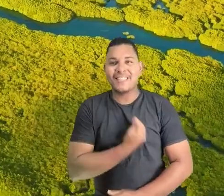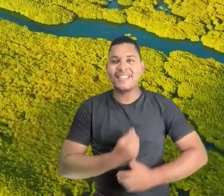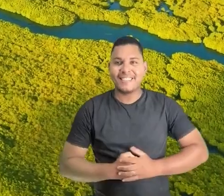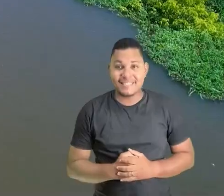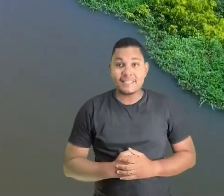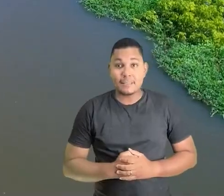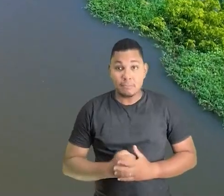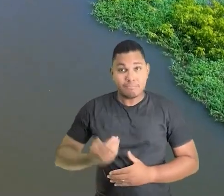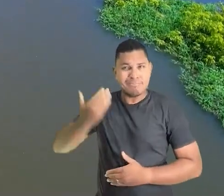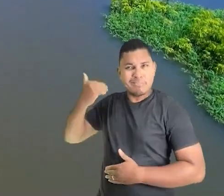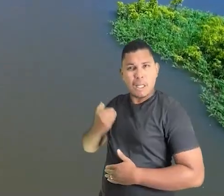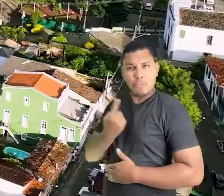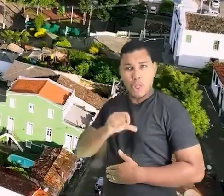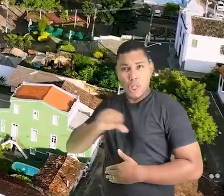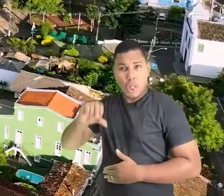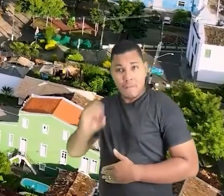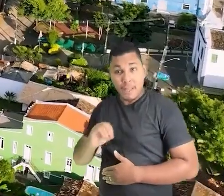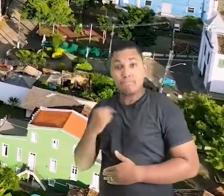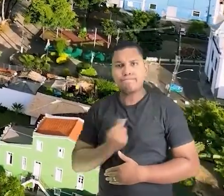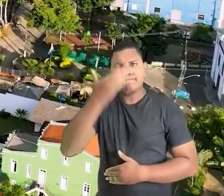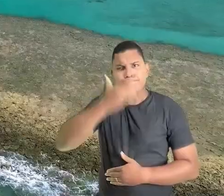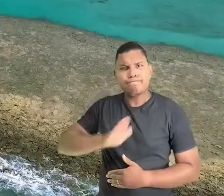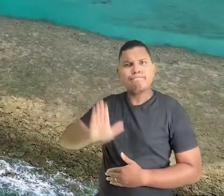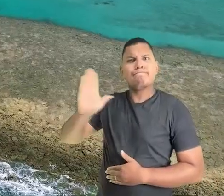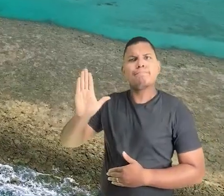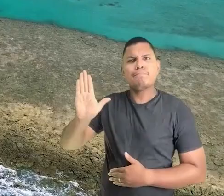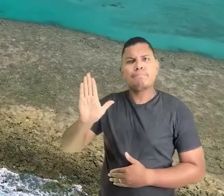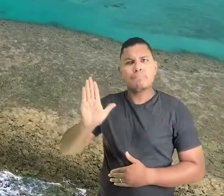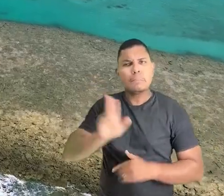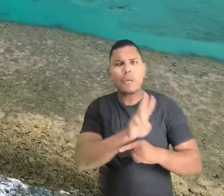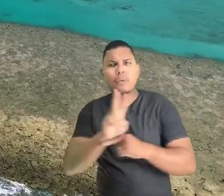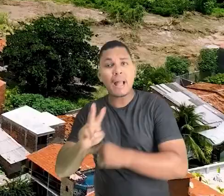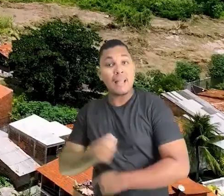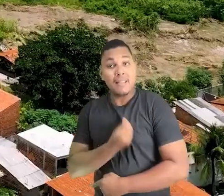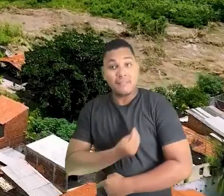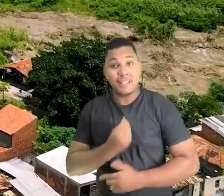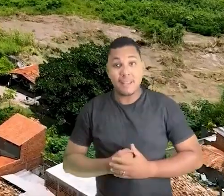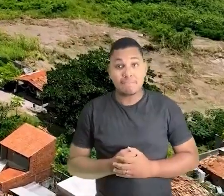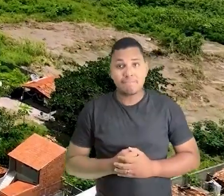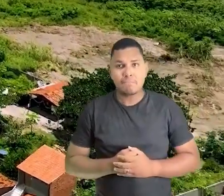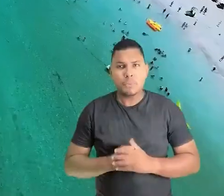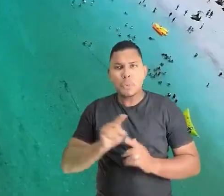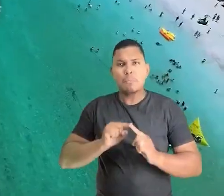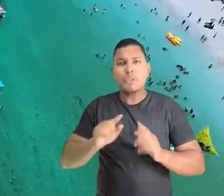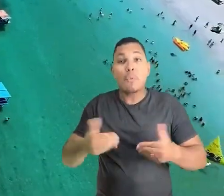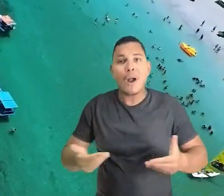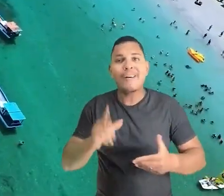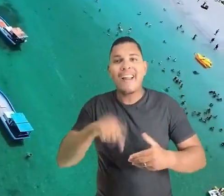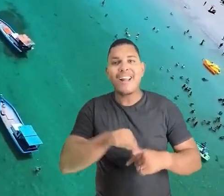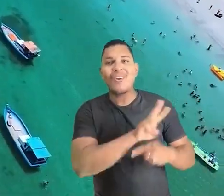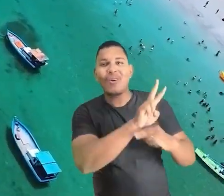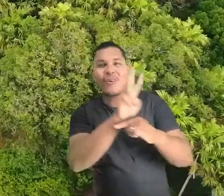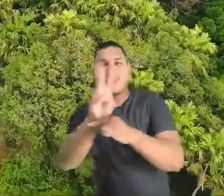Em 1990, assumimos um compromisso perene com a vida: promover e realizar ações de conservação